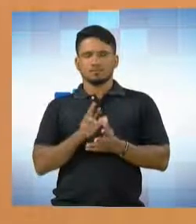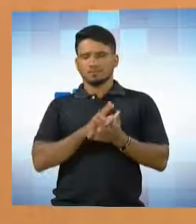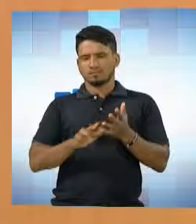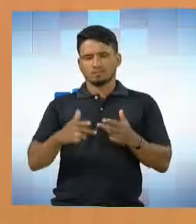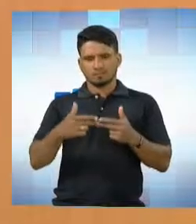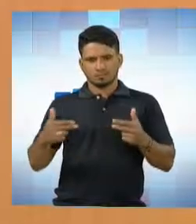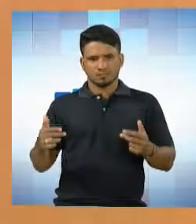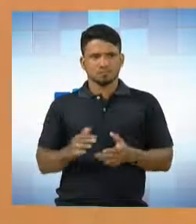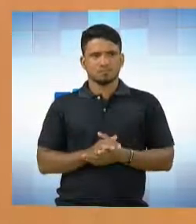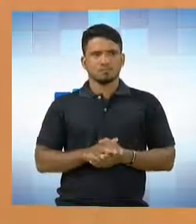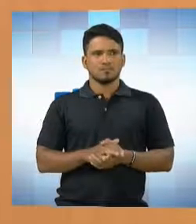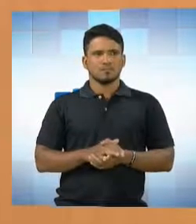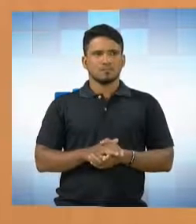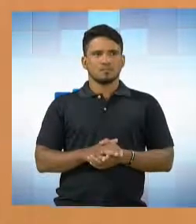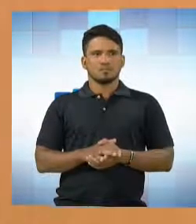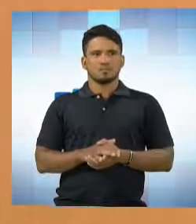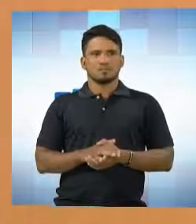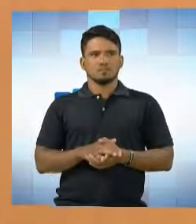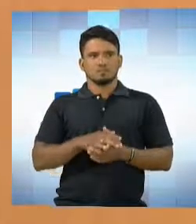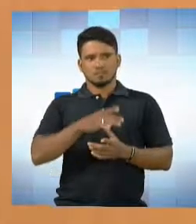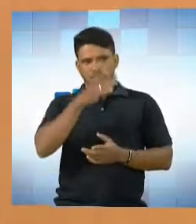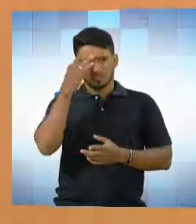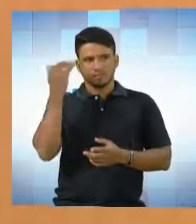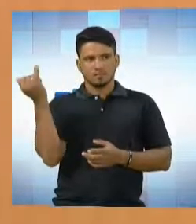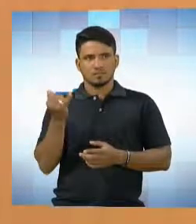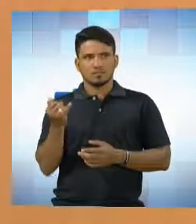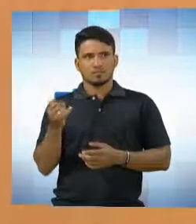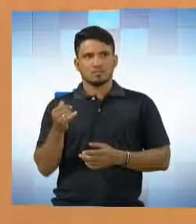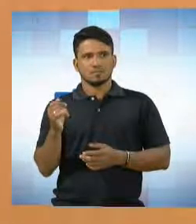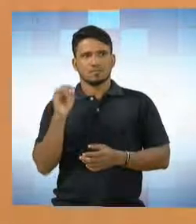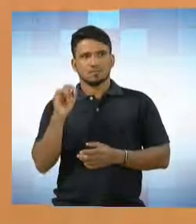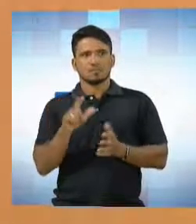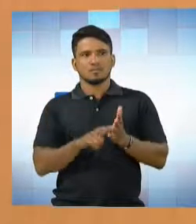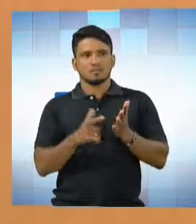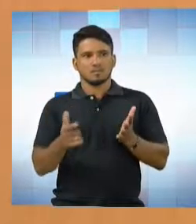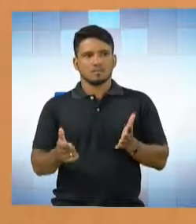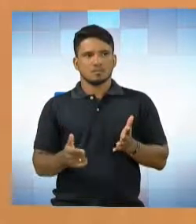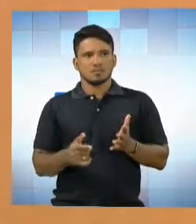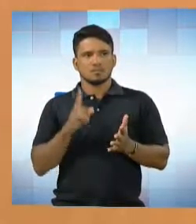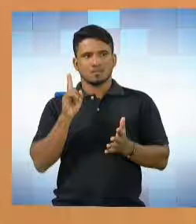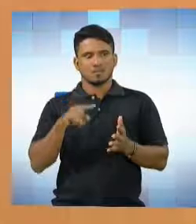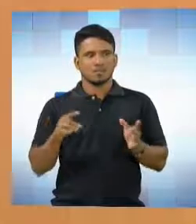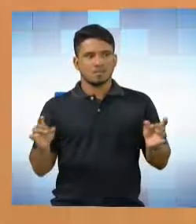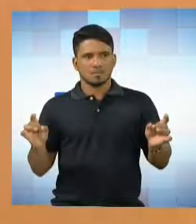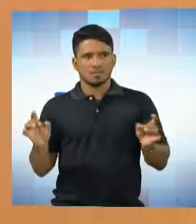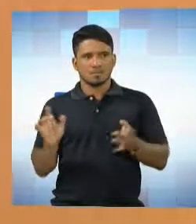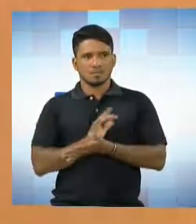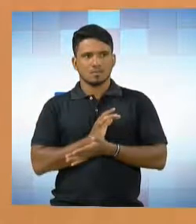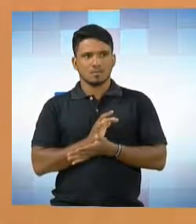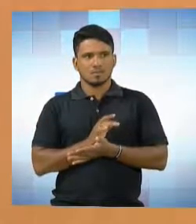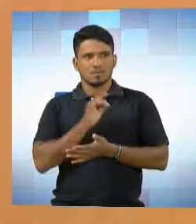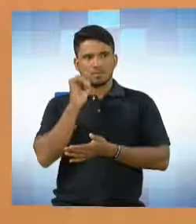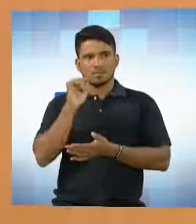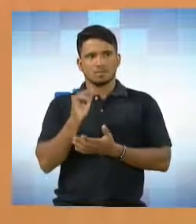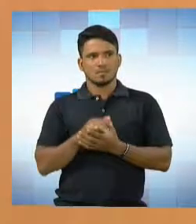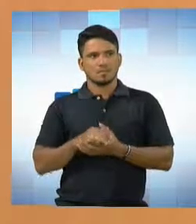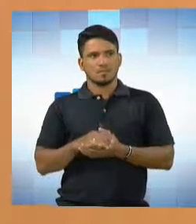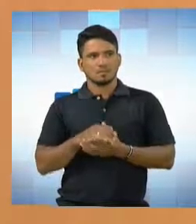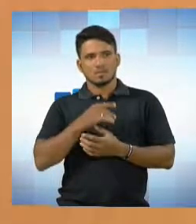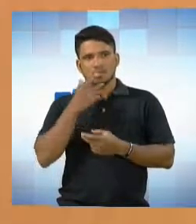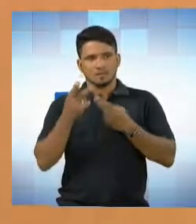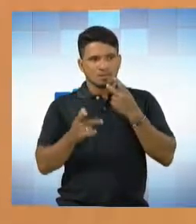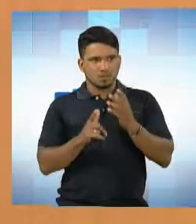aspectos, muitos diziam ou dizem que o jornal, a tendência era acabar. E você, pelo que você